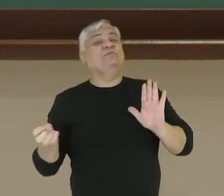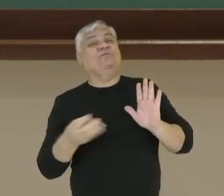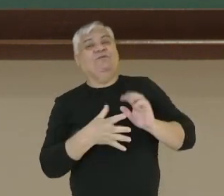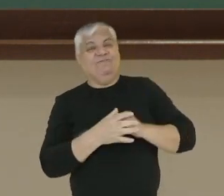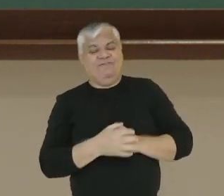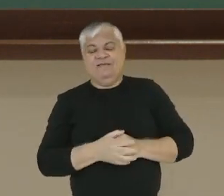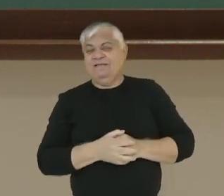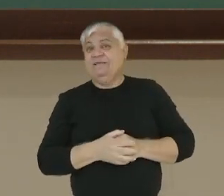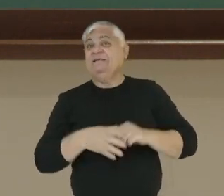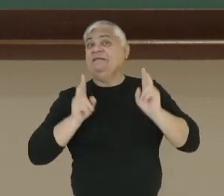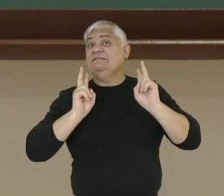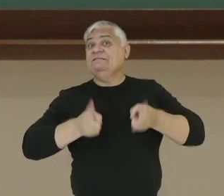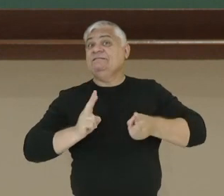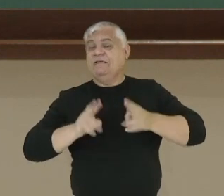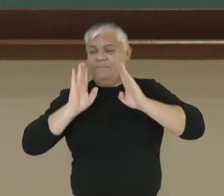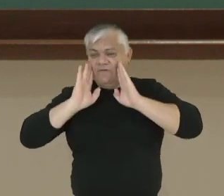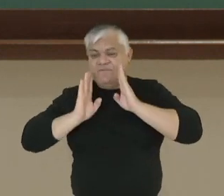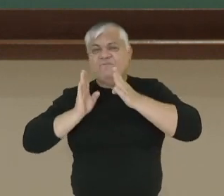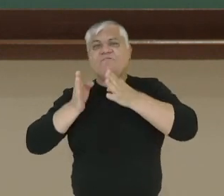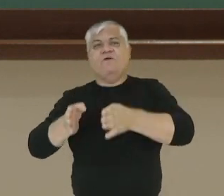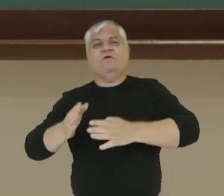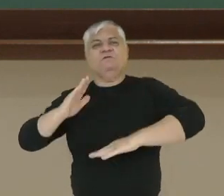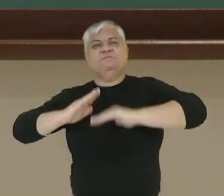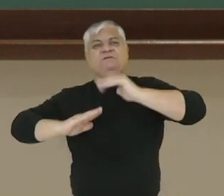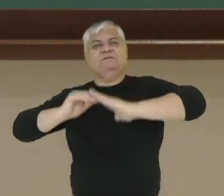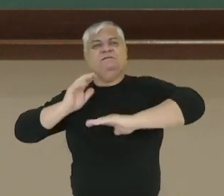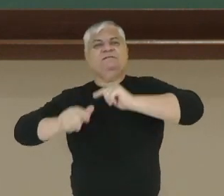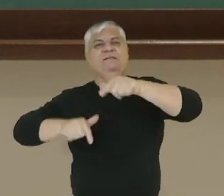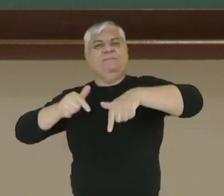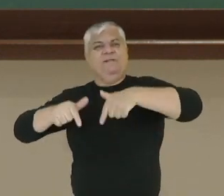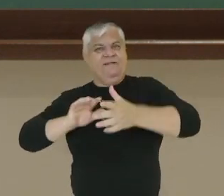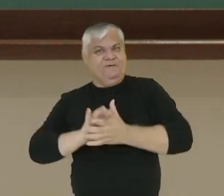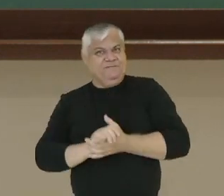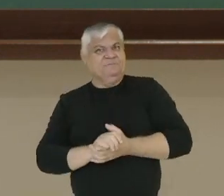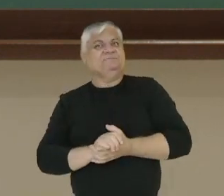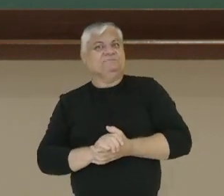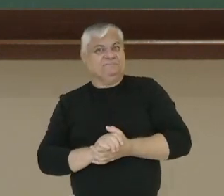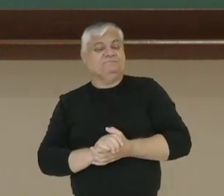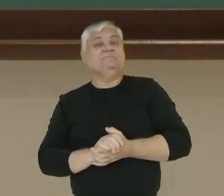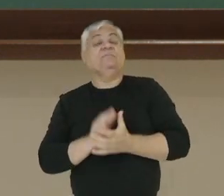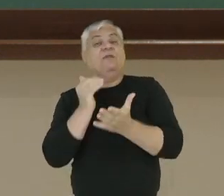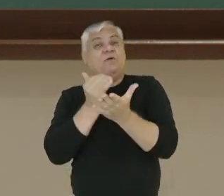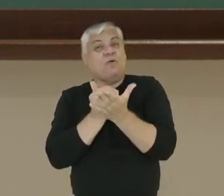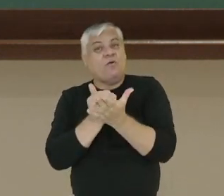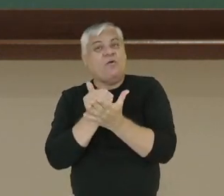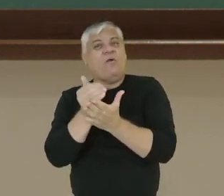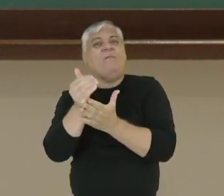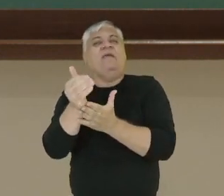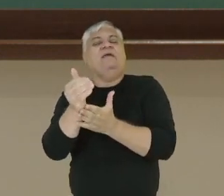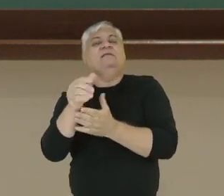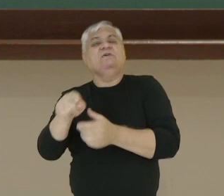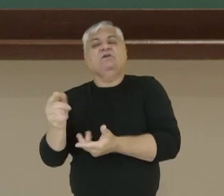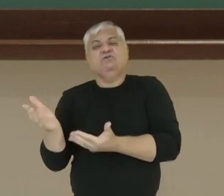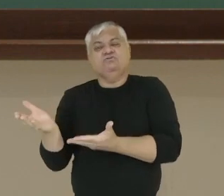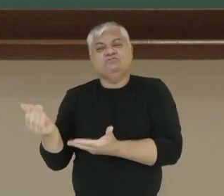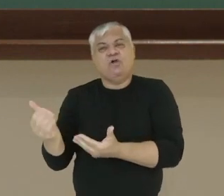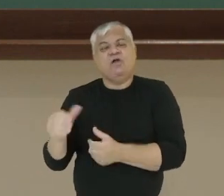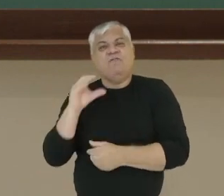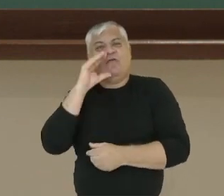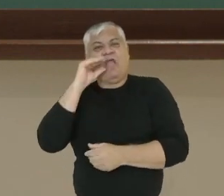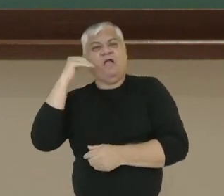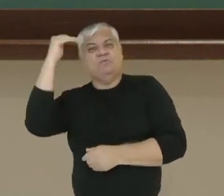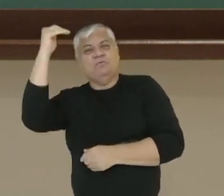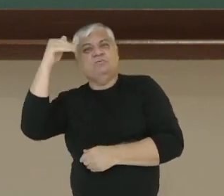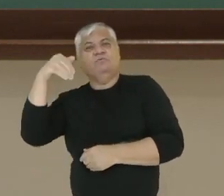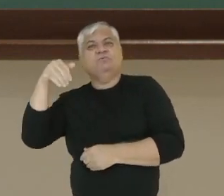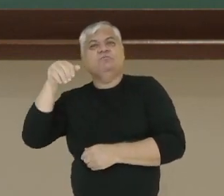Sempre é uma proposta voltada para uma especialização voltada para o trabalho, iniciando aí os jovens e adultos no mundo